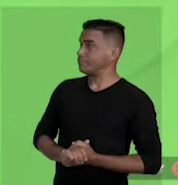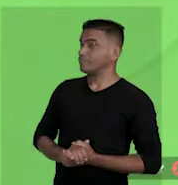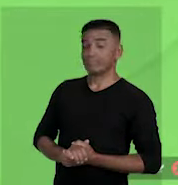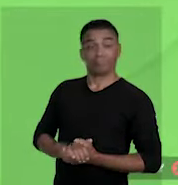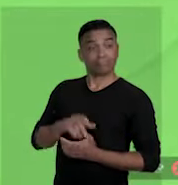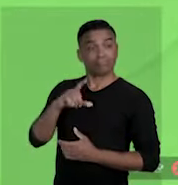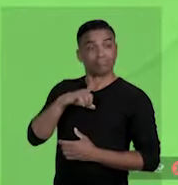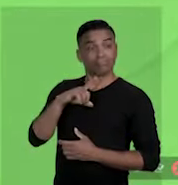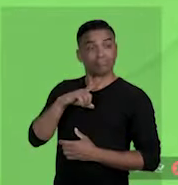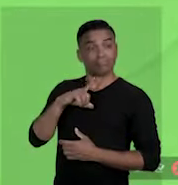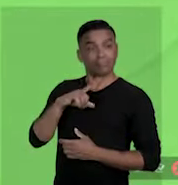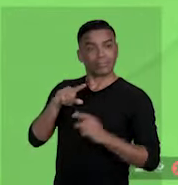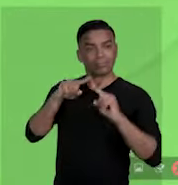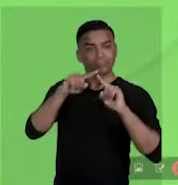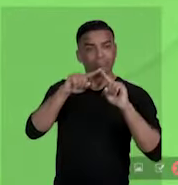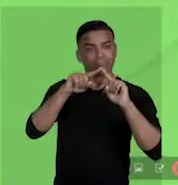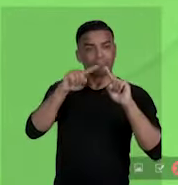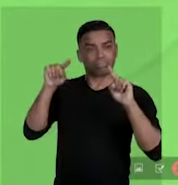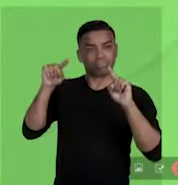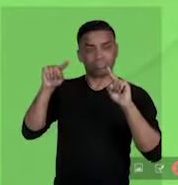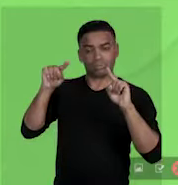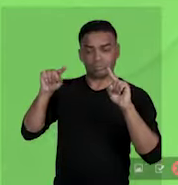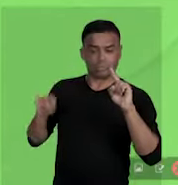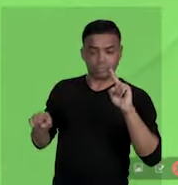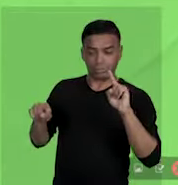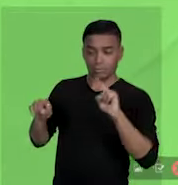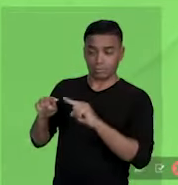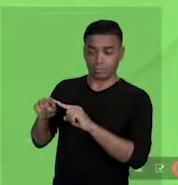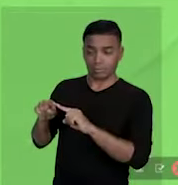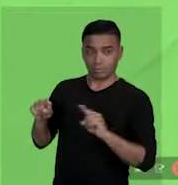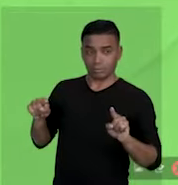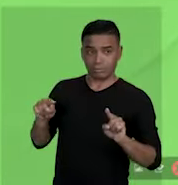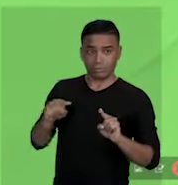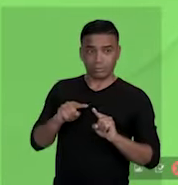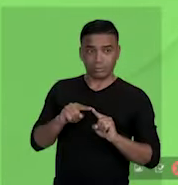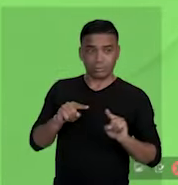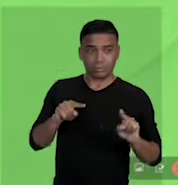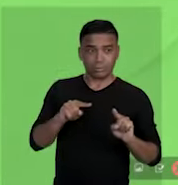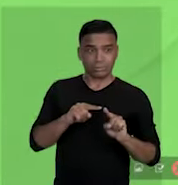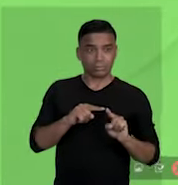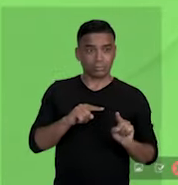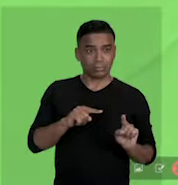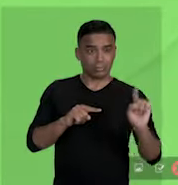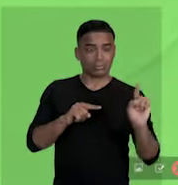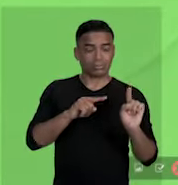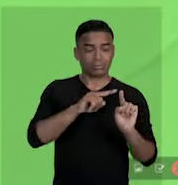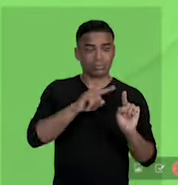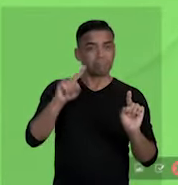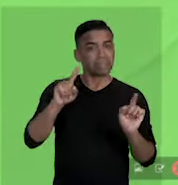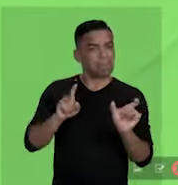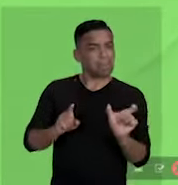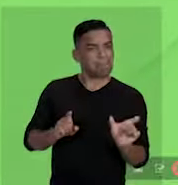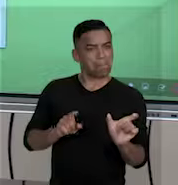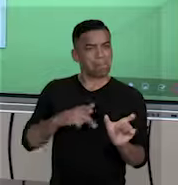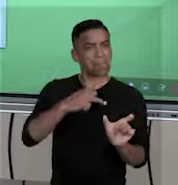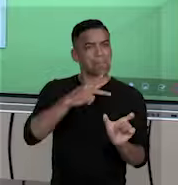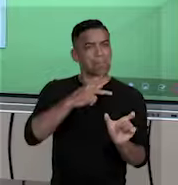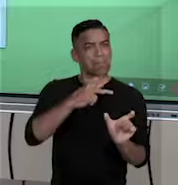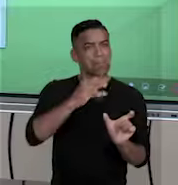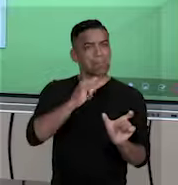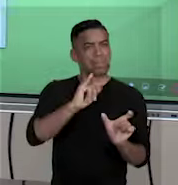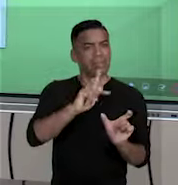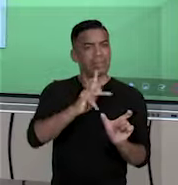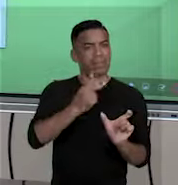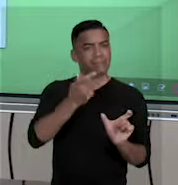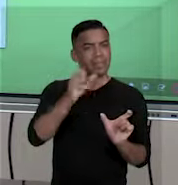Eu tenho um circuito, né, formado aqui com uma fonte geradora, que no caso são as pilhas ou baterias, um interruptor